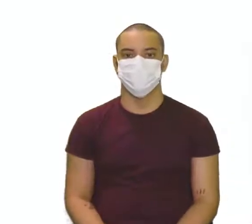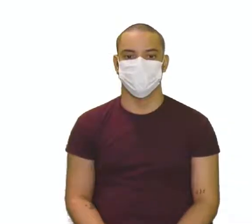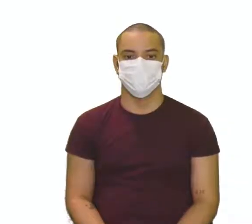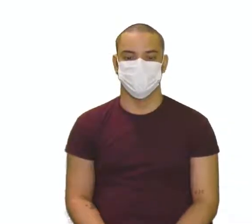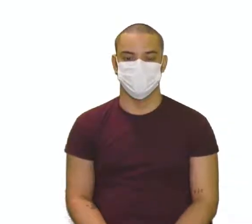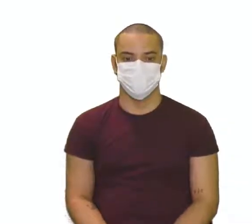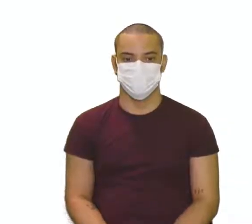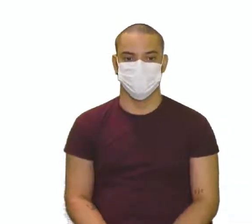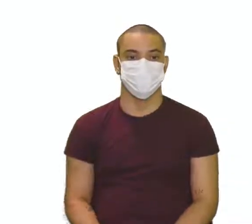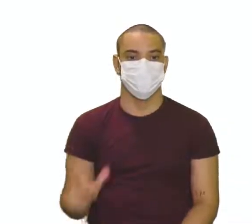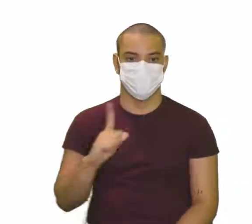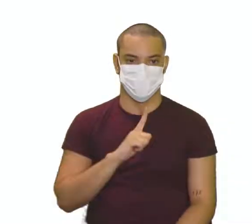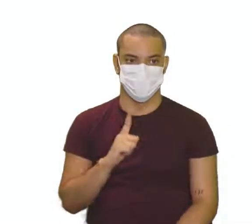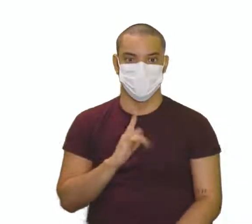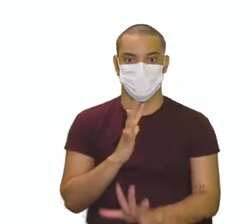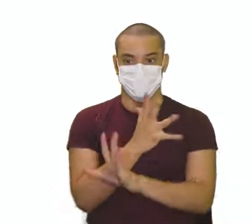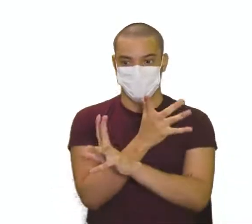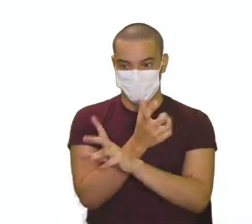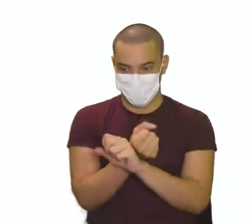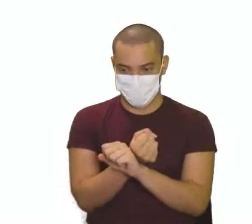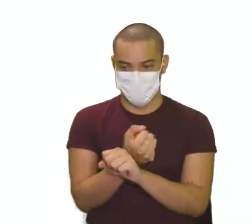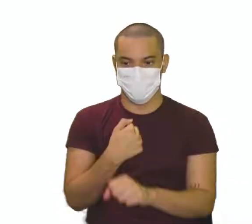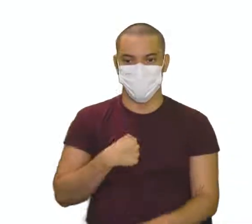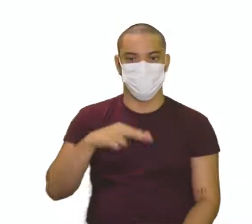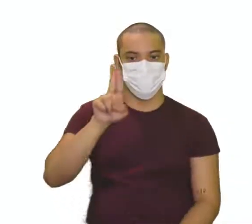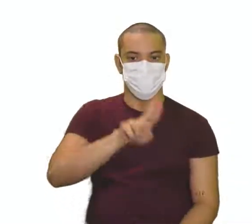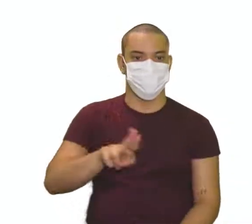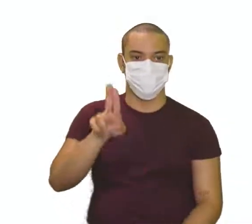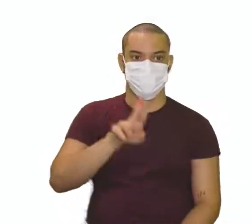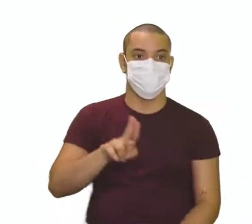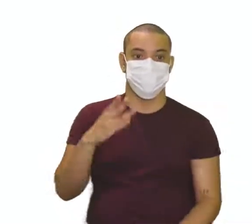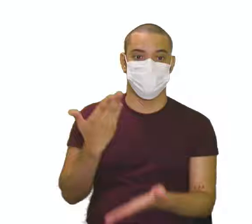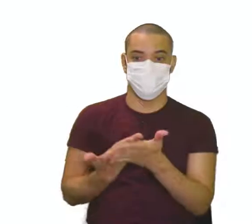nosso ímã. Esse ímã aqui eu utilizei lá